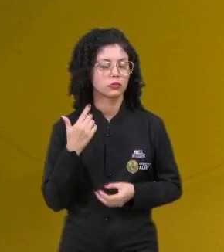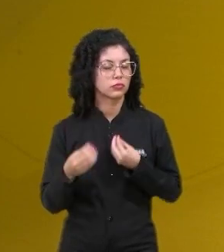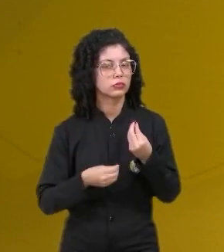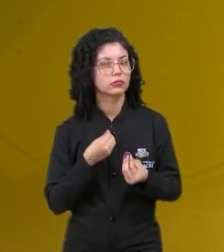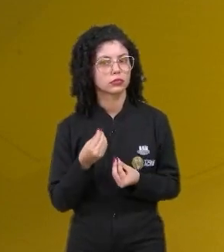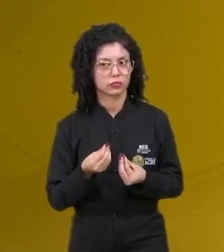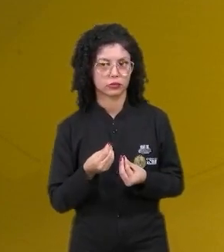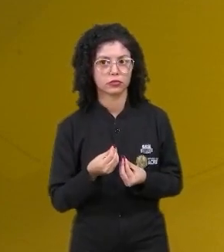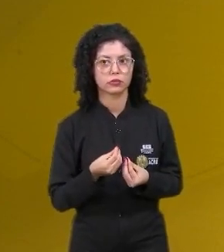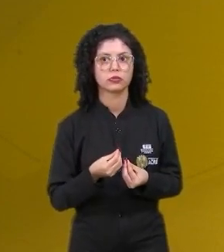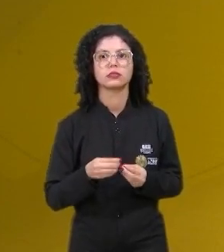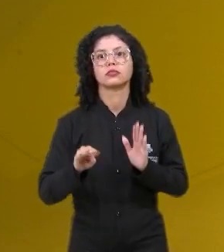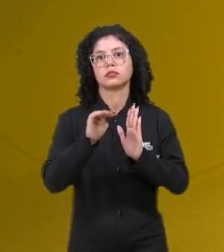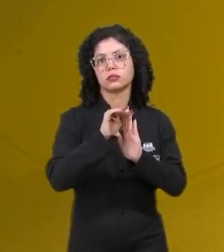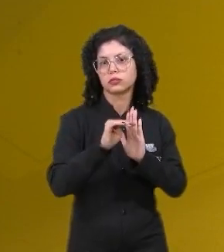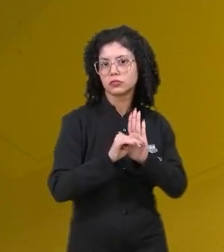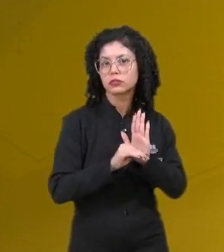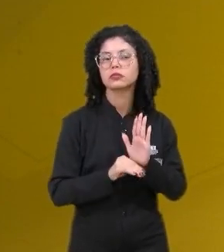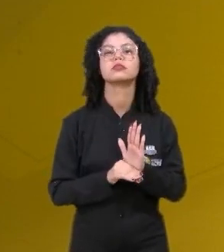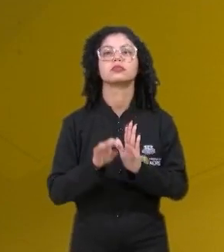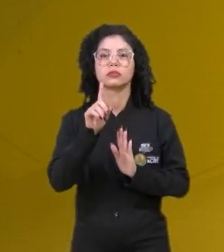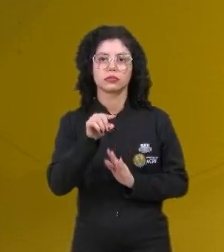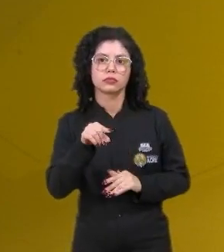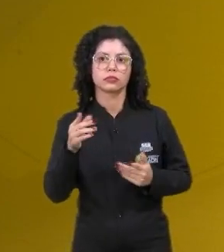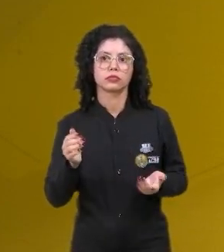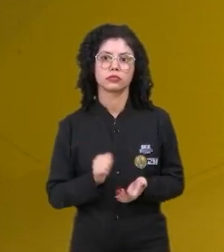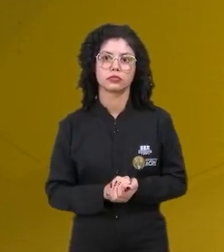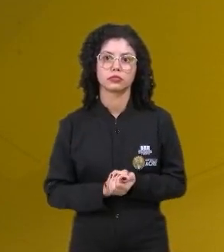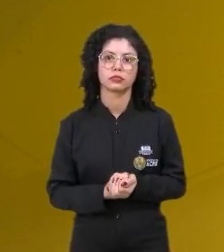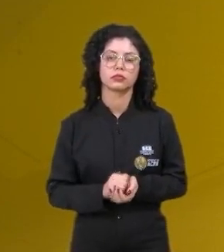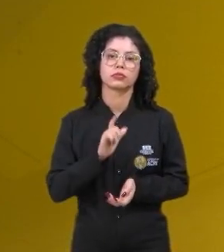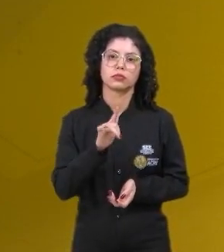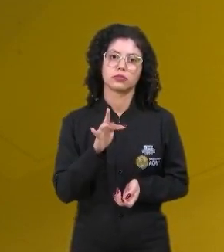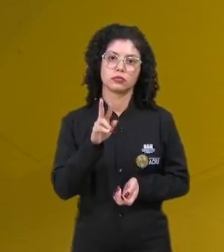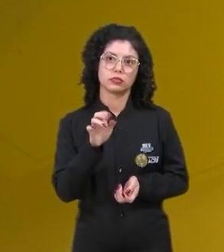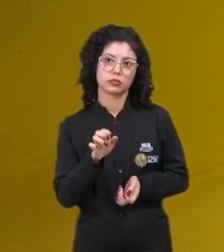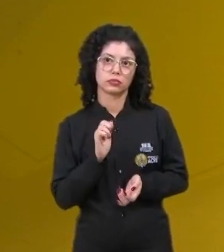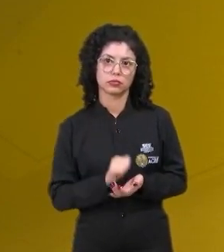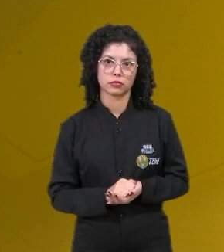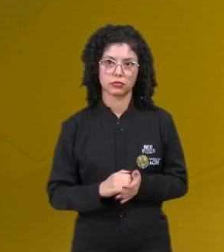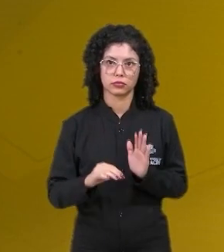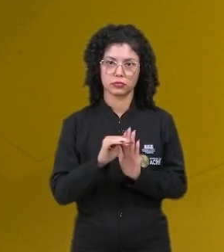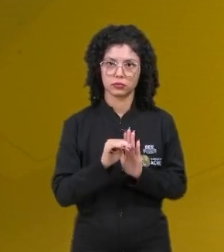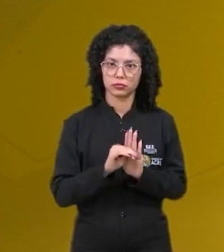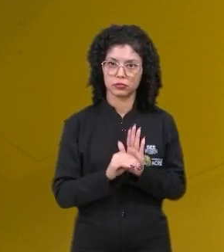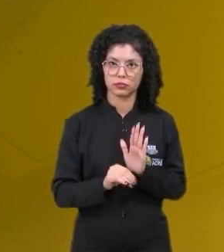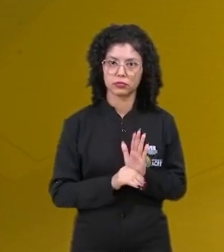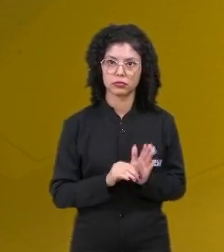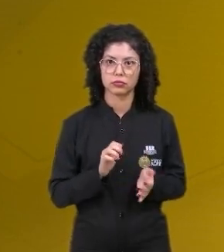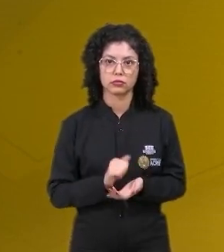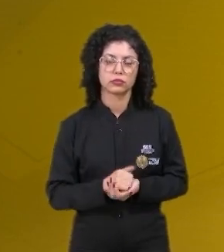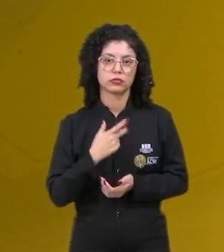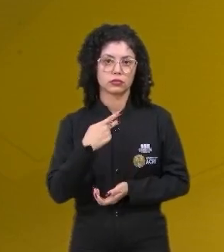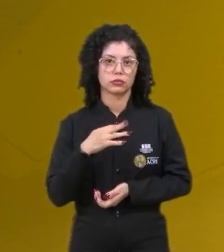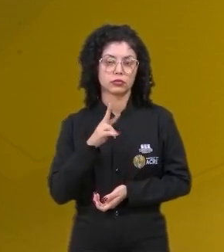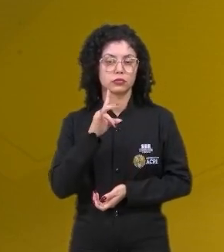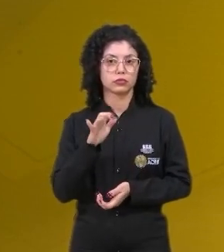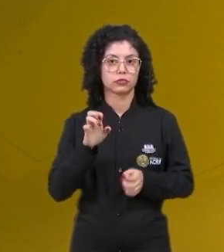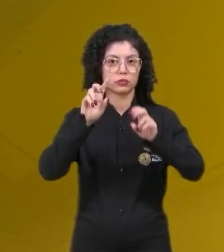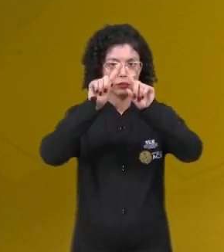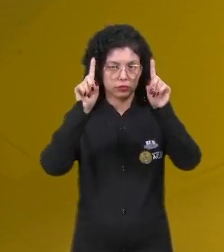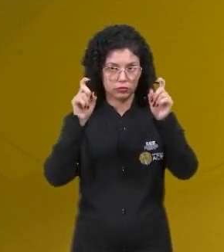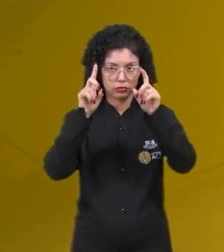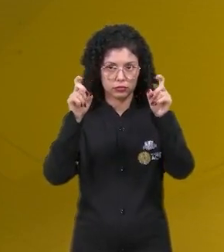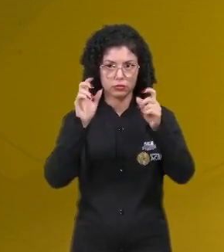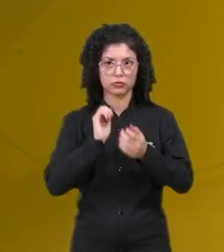tem como você tem um repertório que ele é legítimo, um repertório que ele é pertinente ao